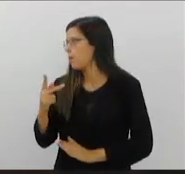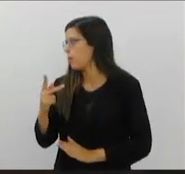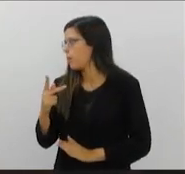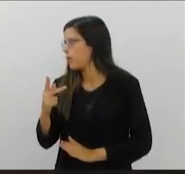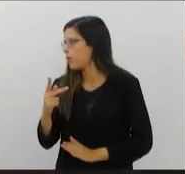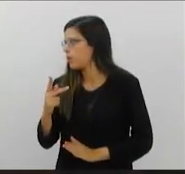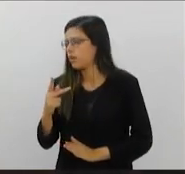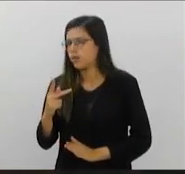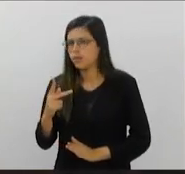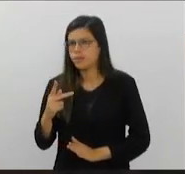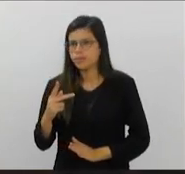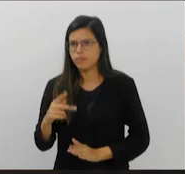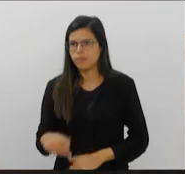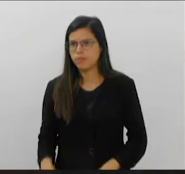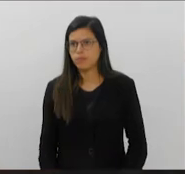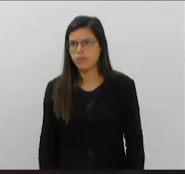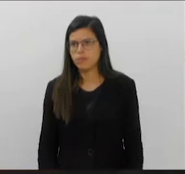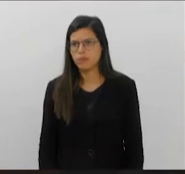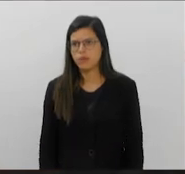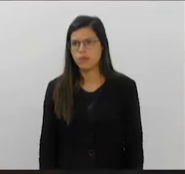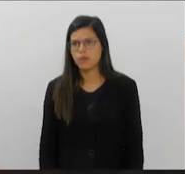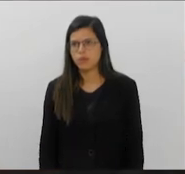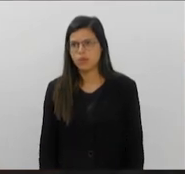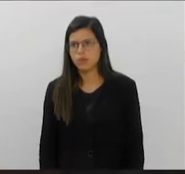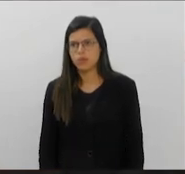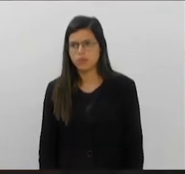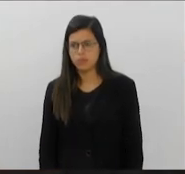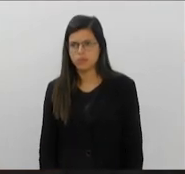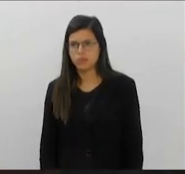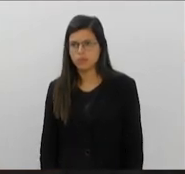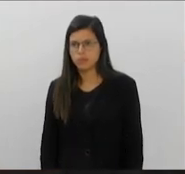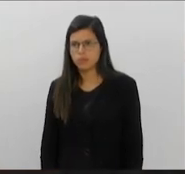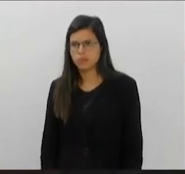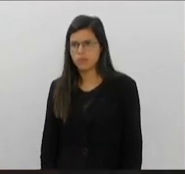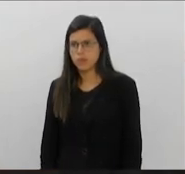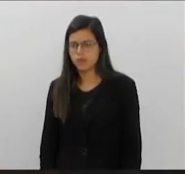Vamos junto. Conta comigo. Estou aqui para isso. Isso aí. E aí,